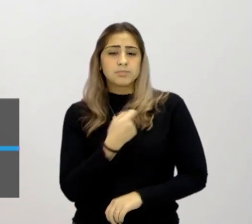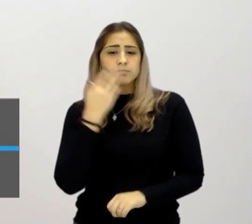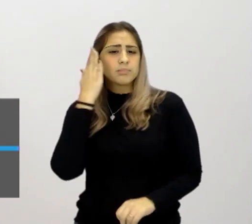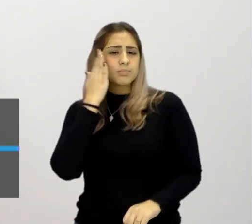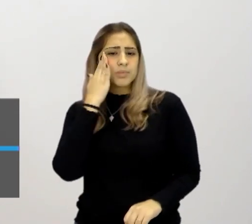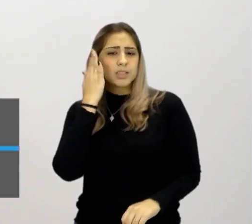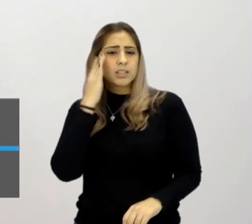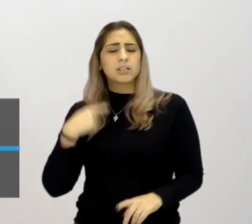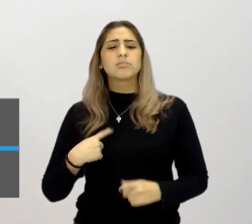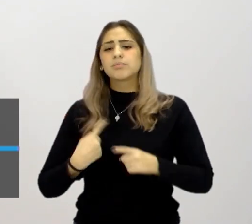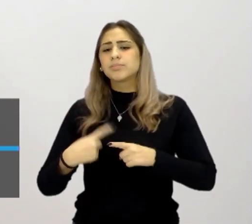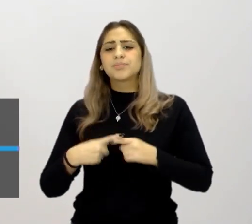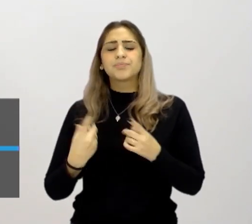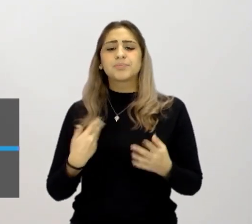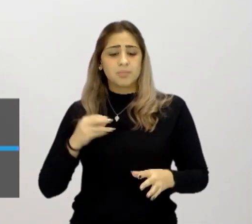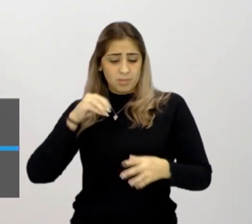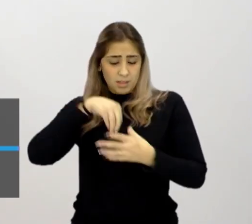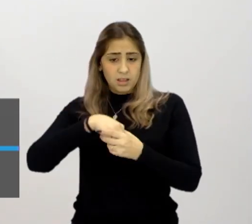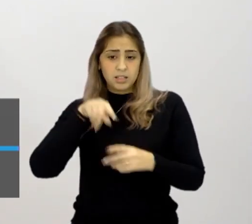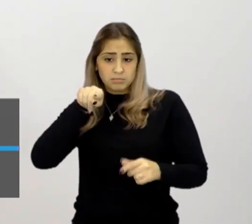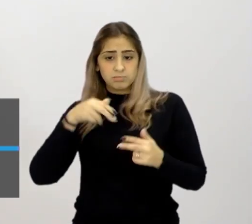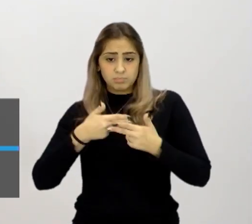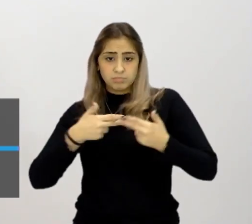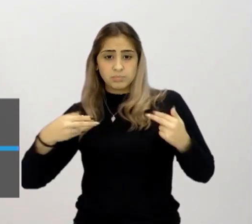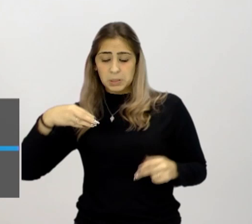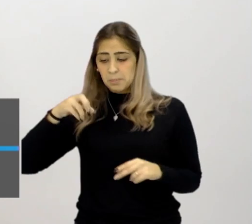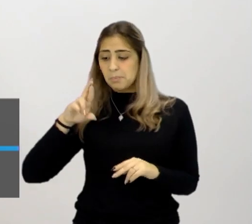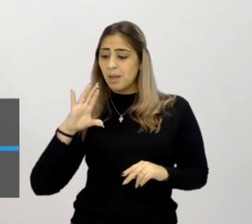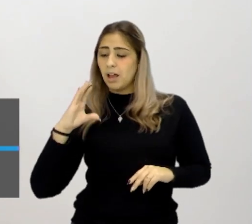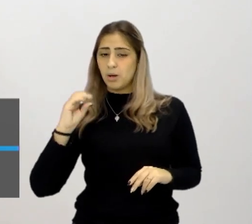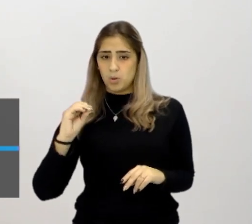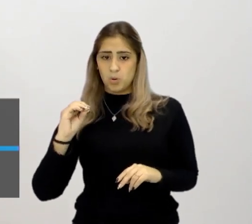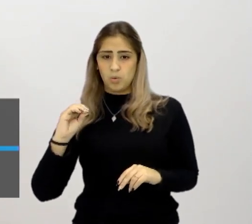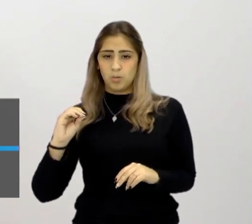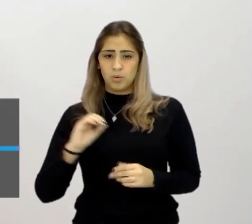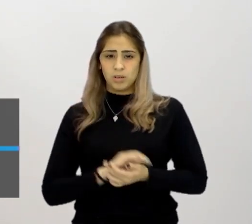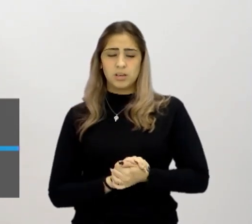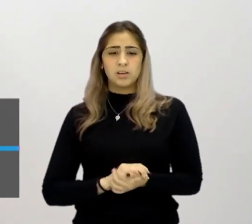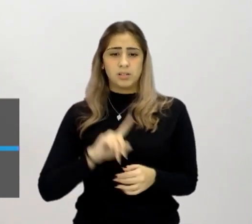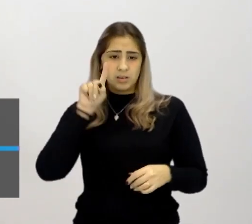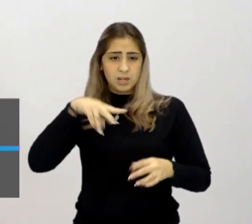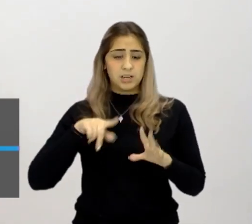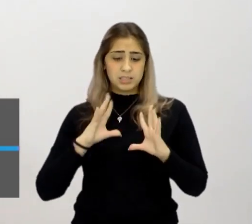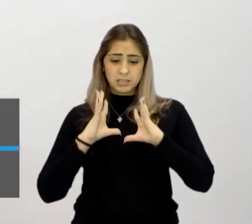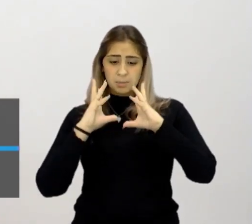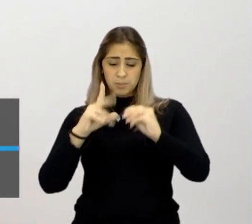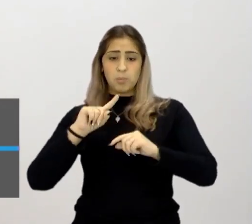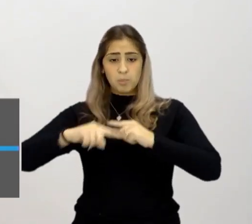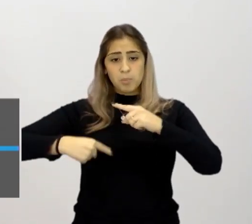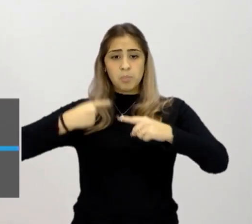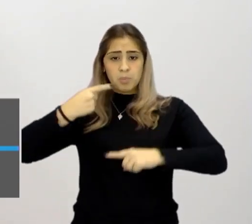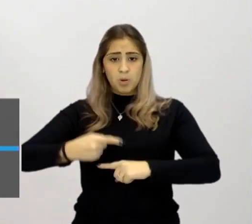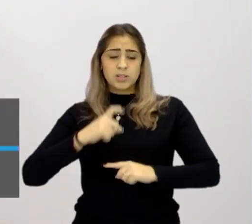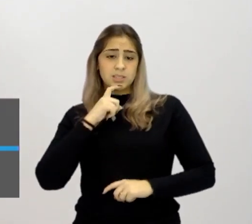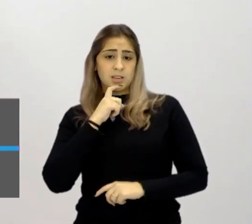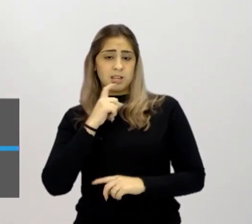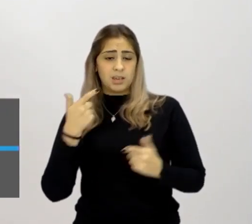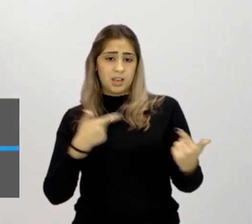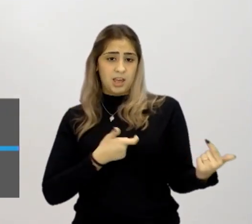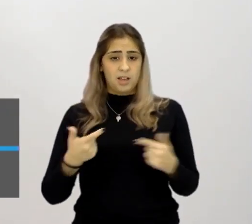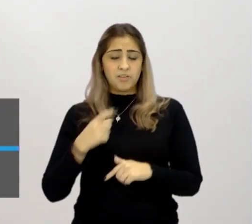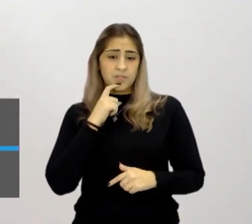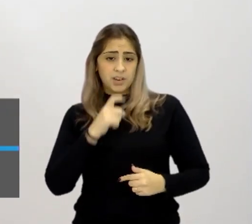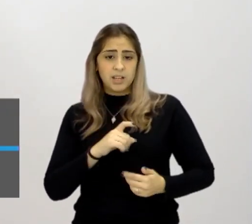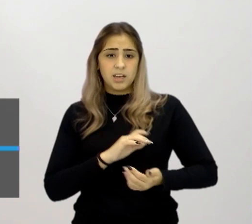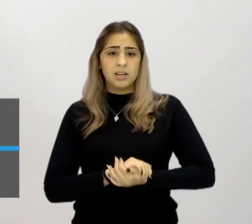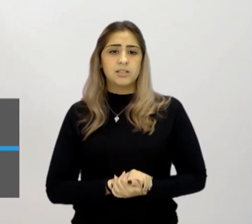a América Latina dentro desse cenário macro, né, que é esse mundo pós-Guerra Fria. E aí, se eu for pensar assim,